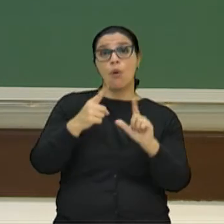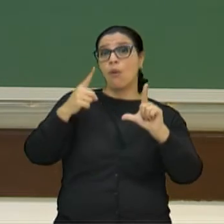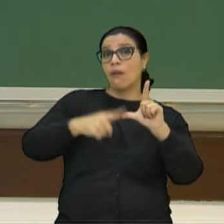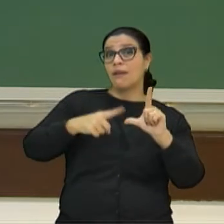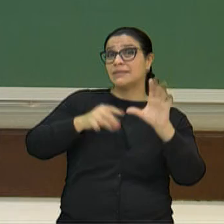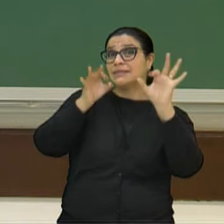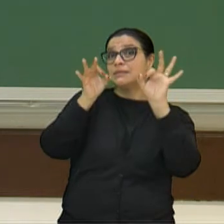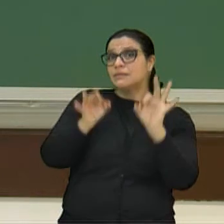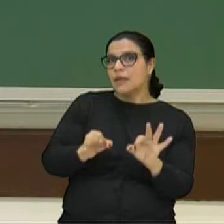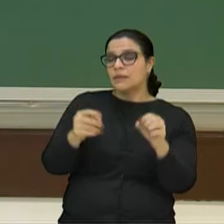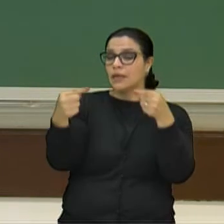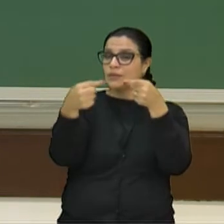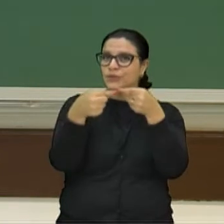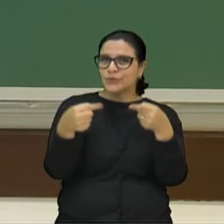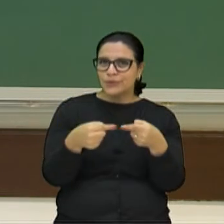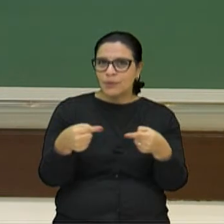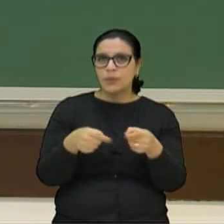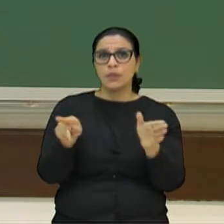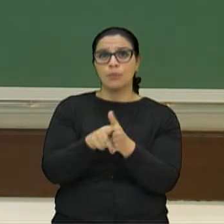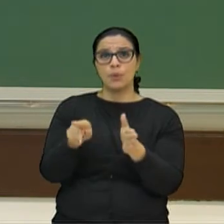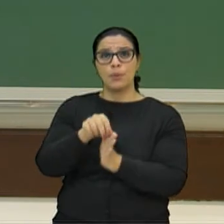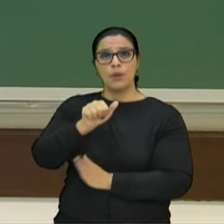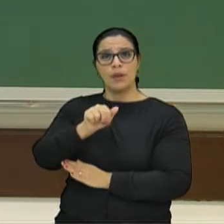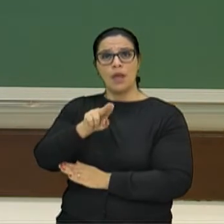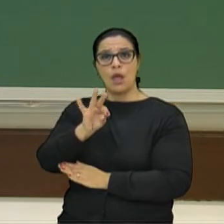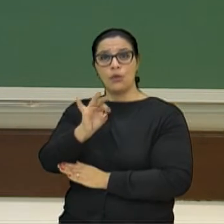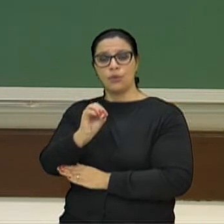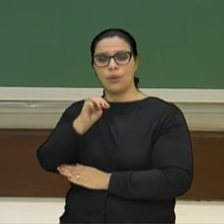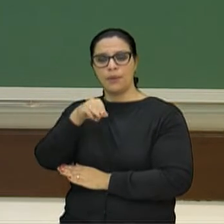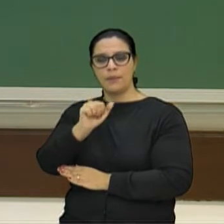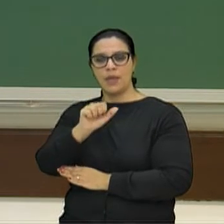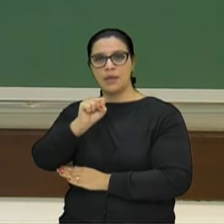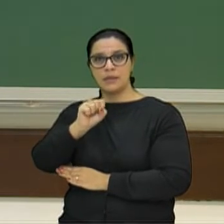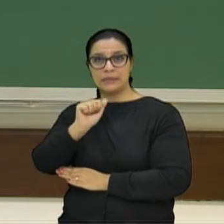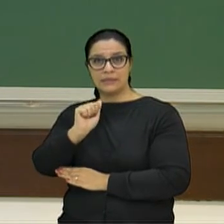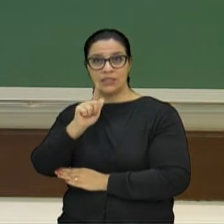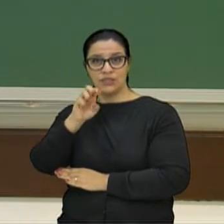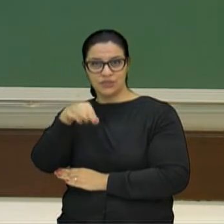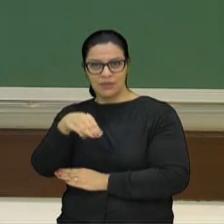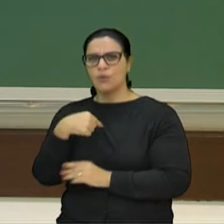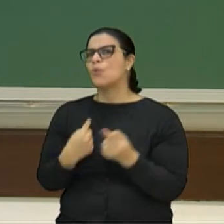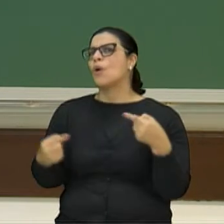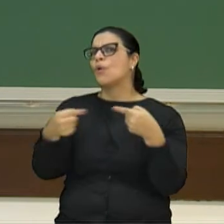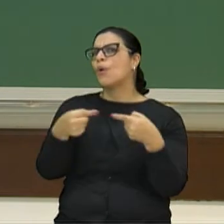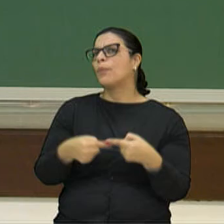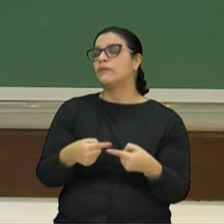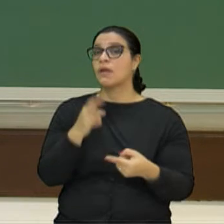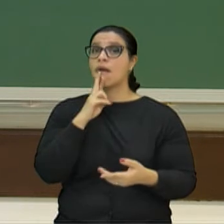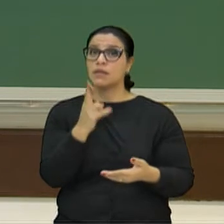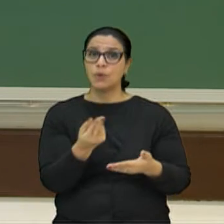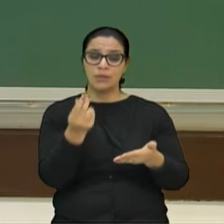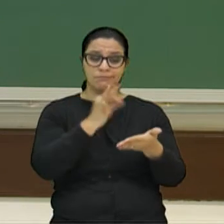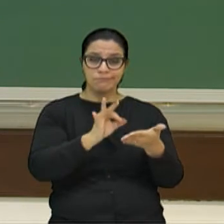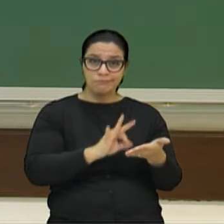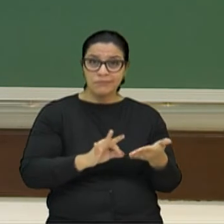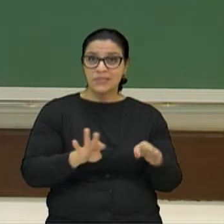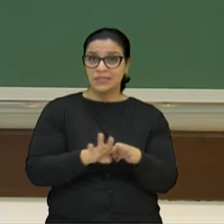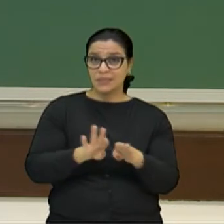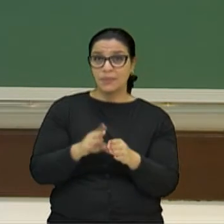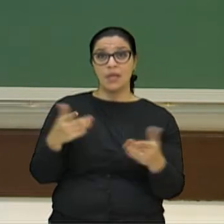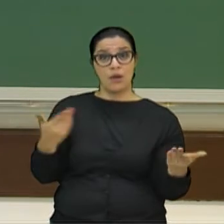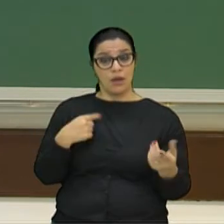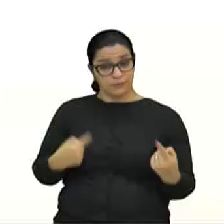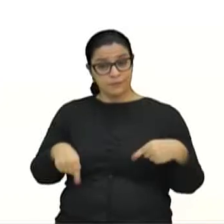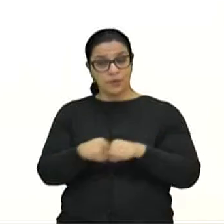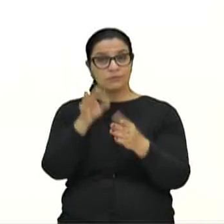diz respeito à automassagem. Então, os benefícios da automassagem. Responde lá no aplicativo, daqui a pouco voltamos